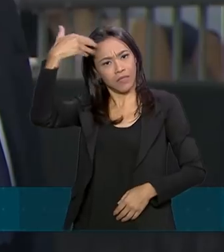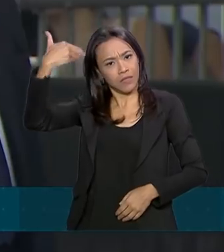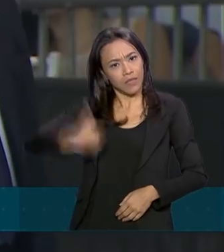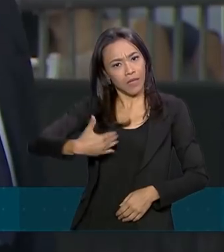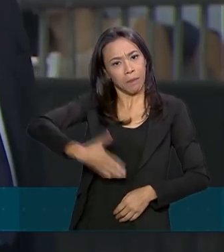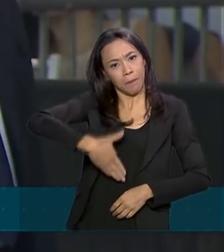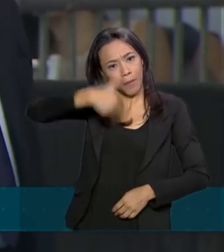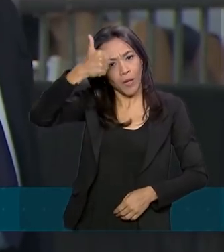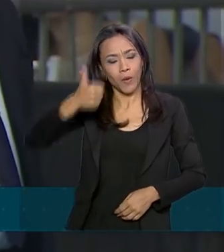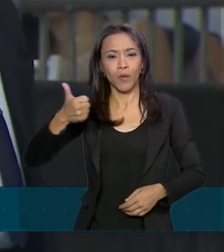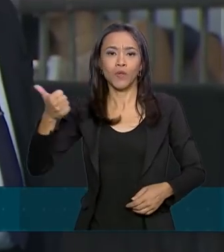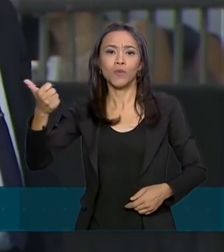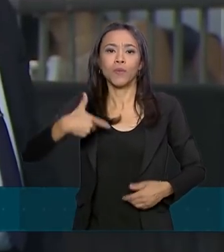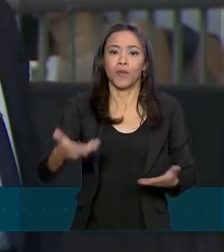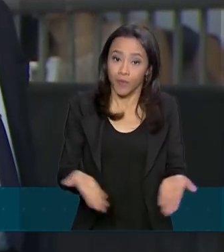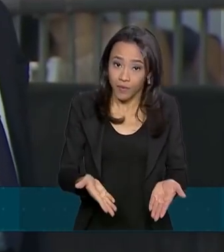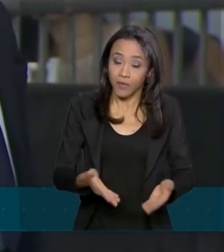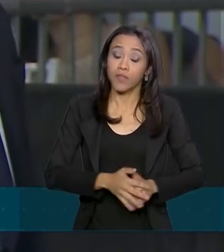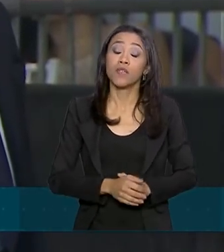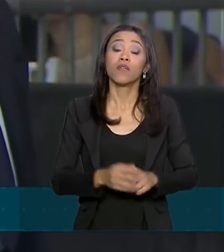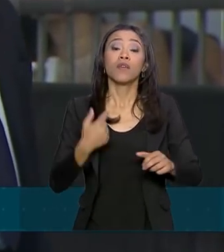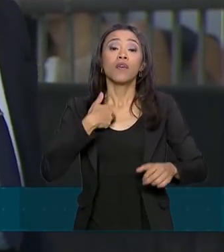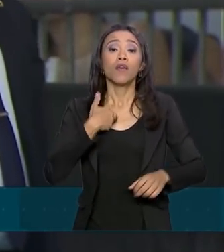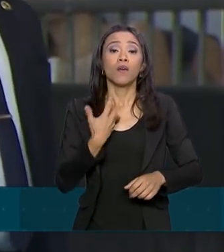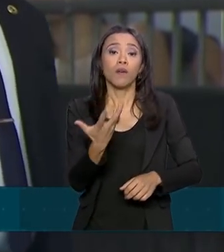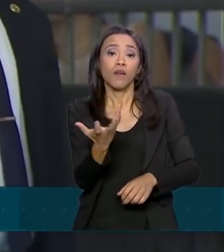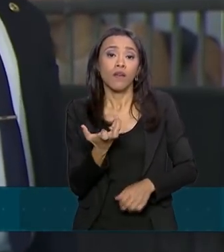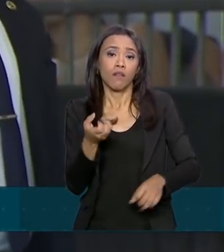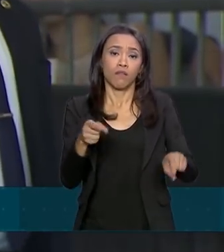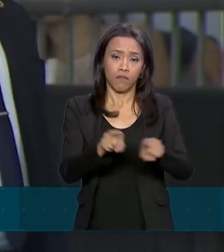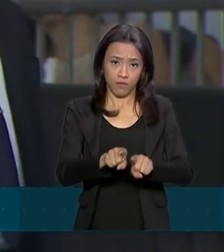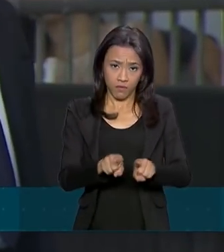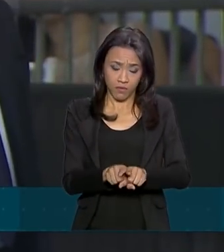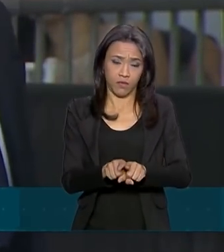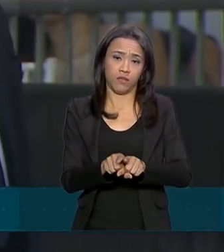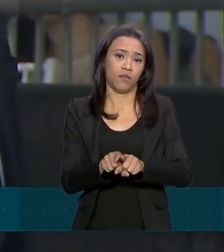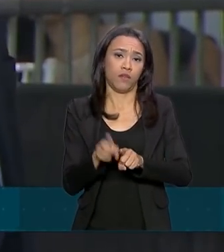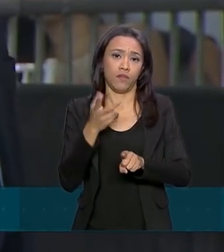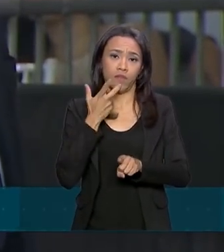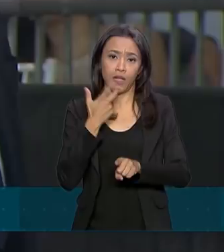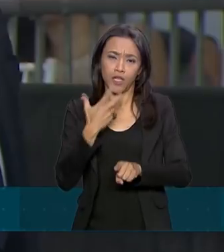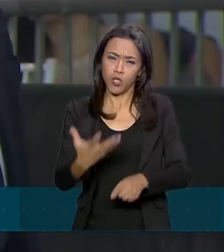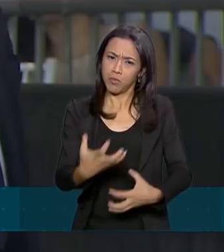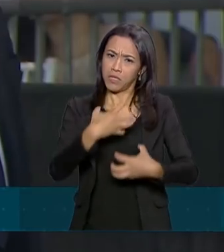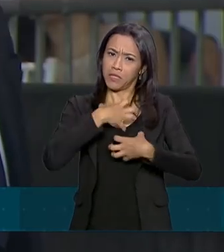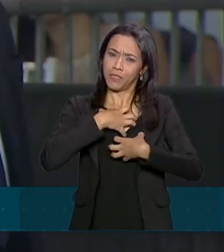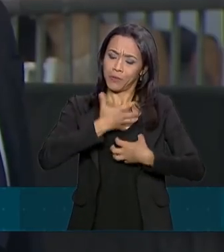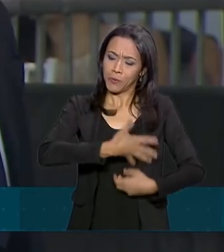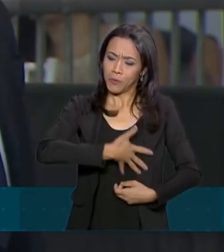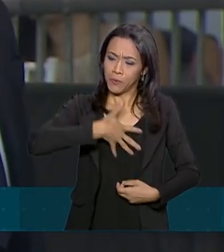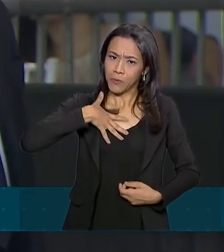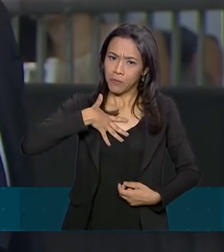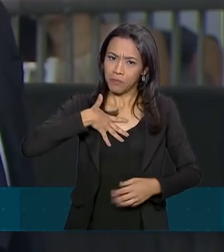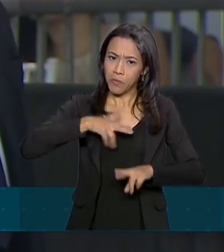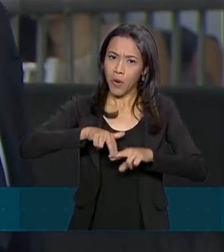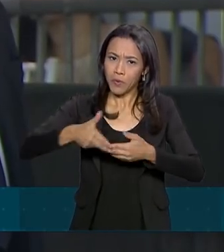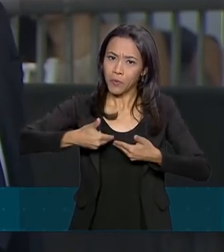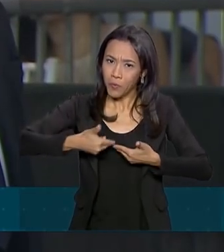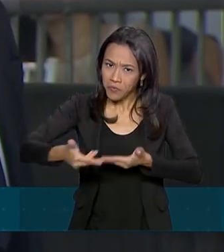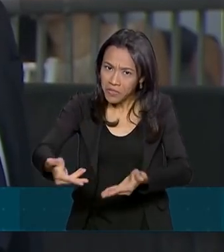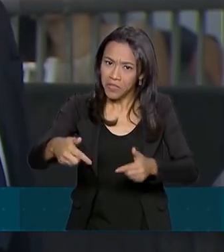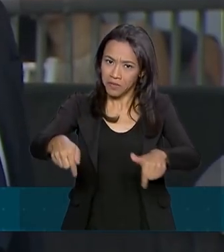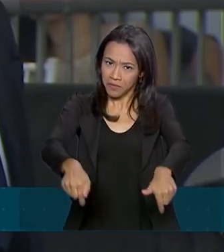dia. Eu quero também dizer que estou muito honrado com o convite, muito